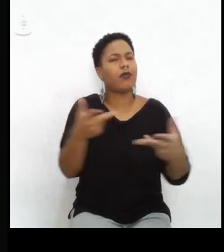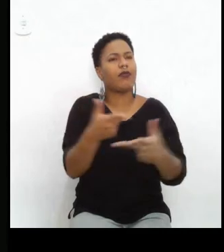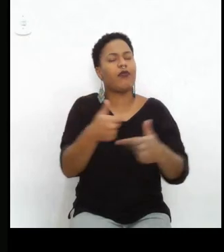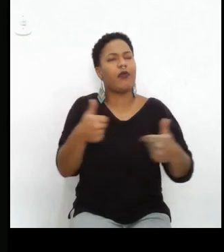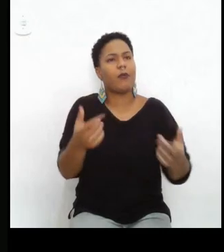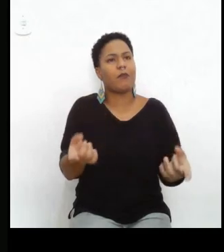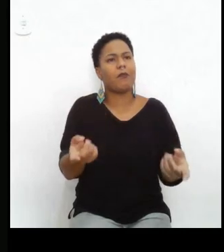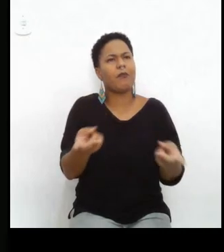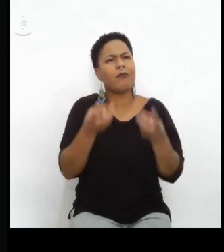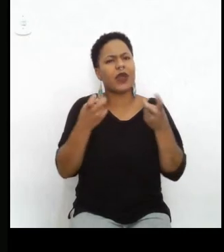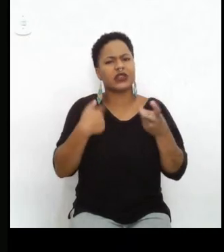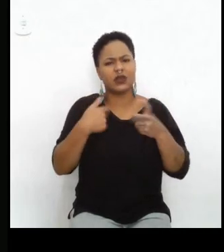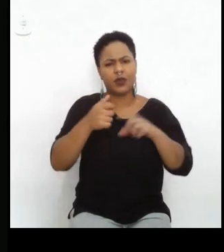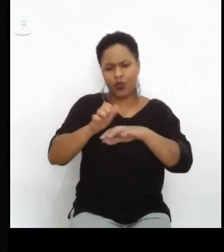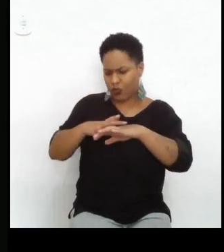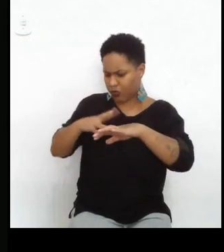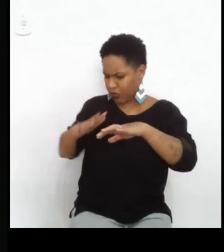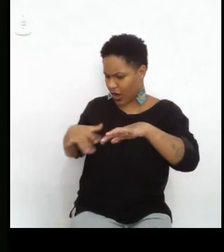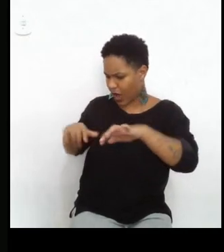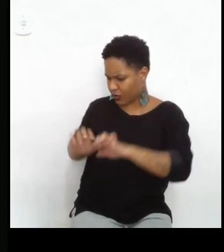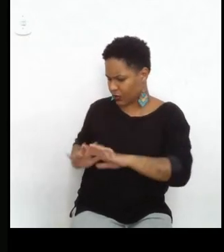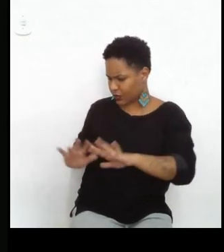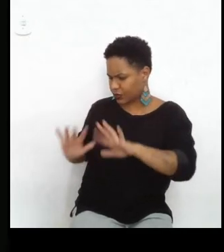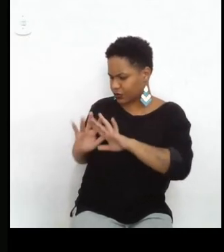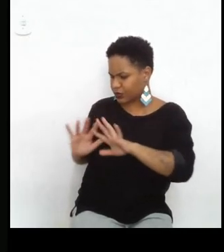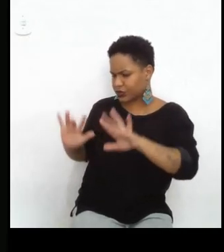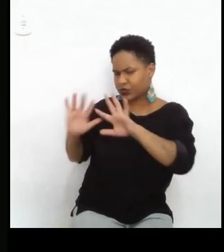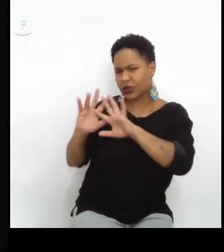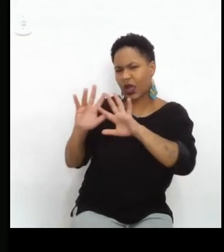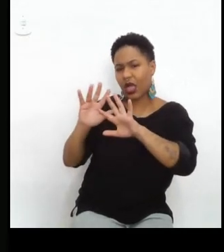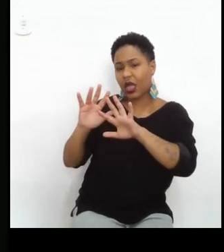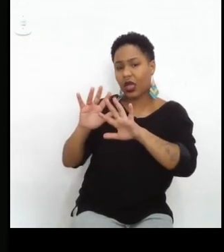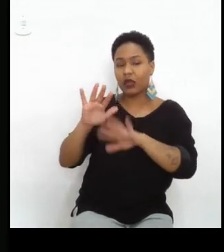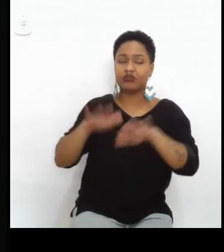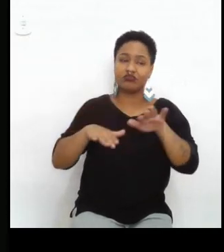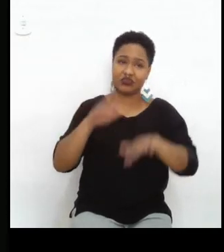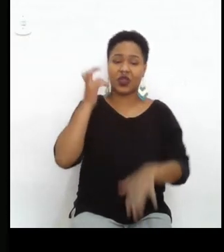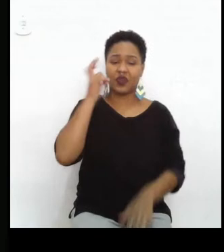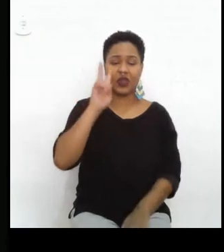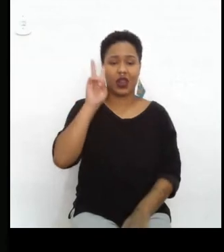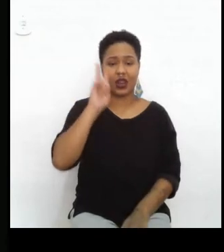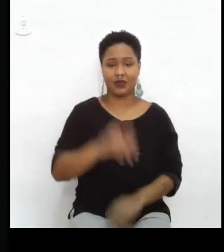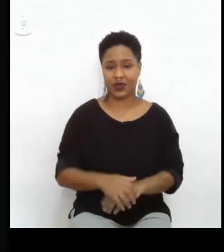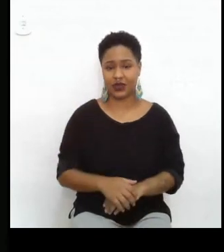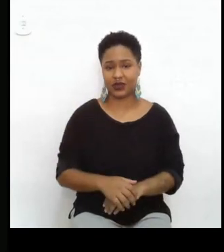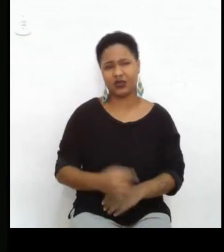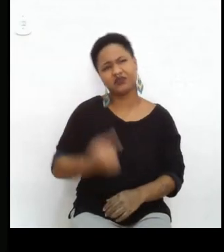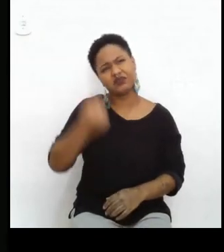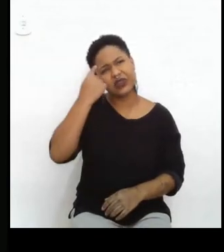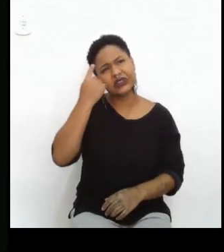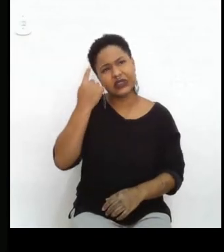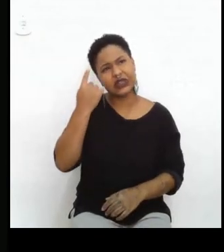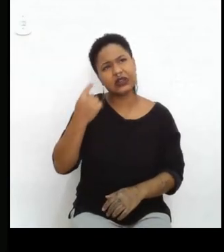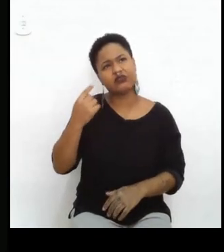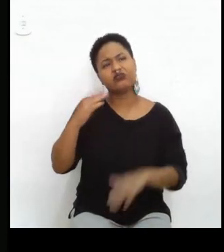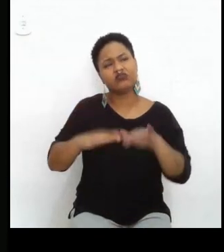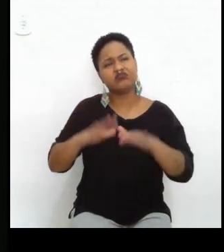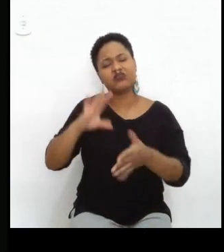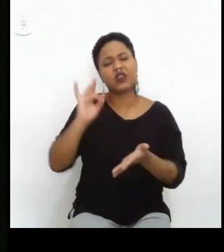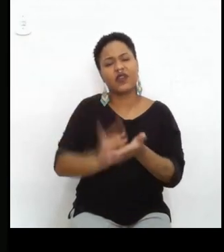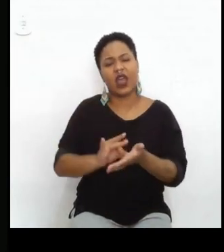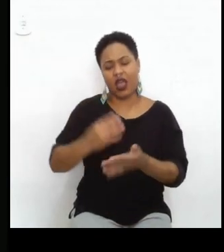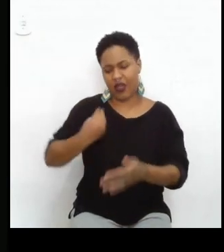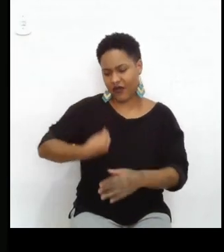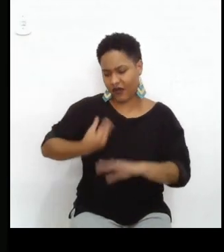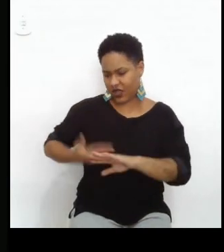possui uma cauda gasosa o que deve ser uma lembrança acho que de fato em alguma vida eu tive